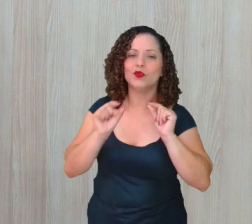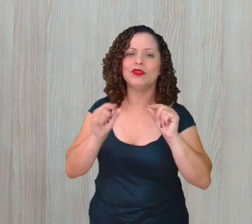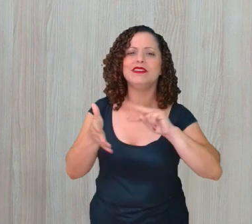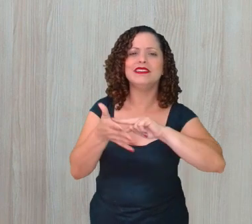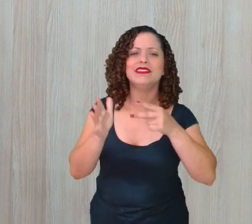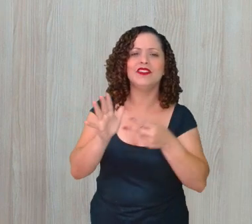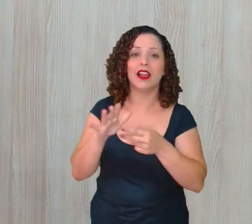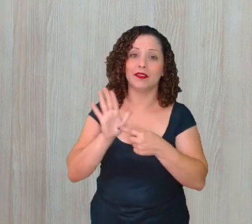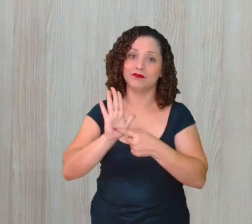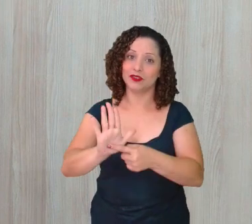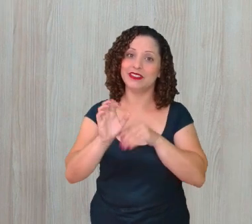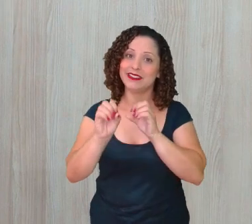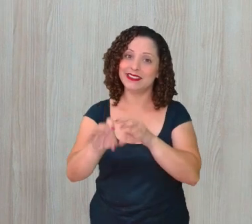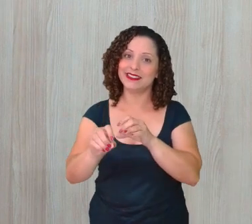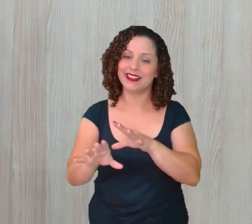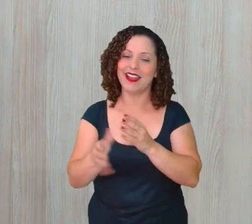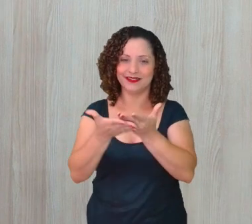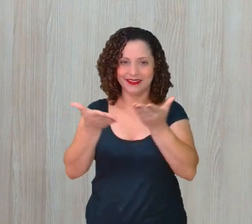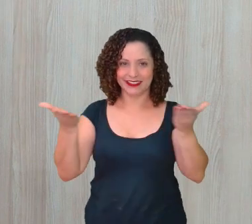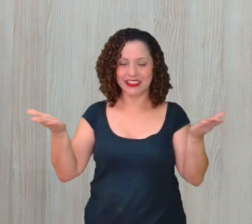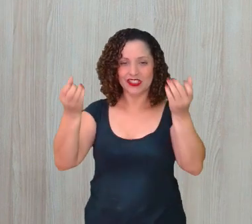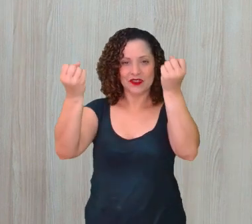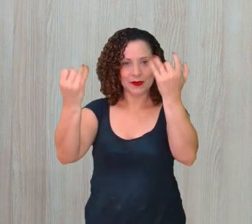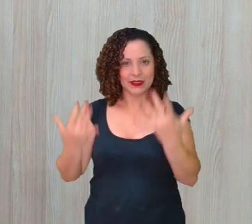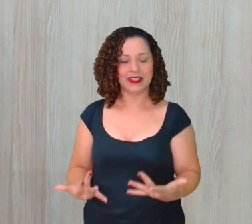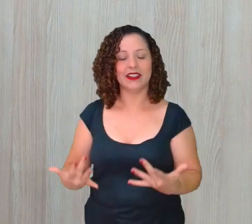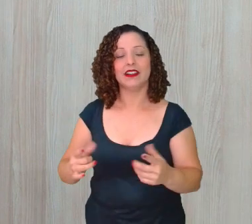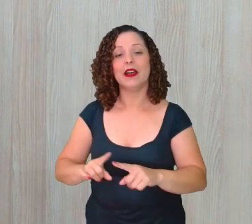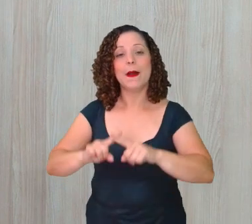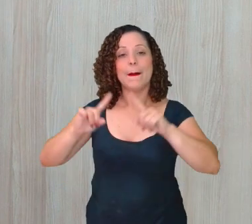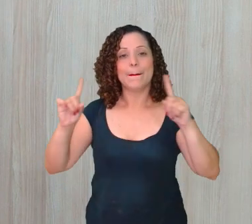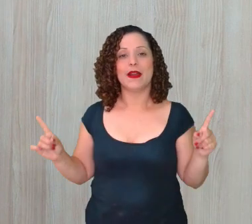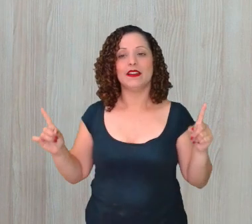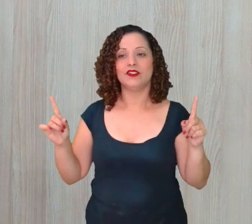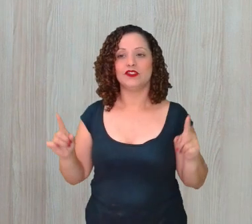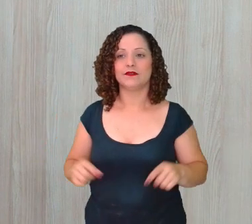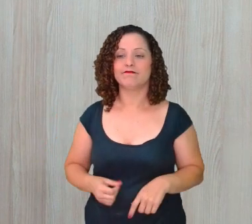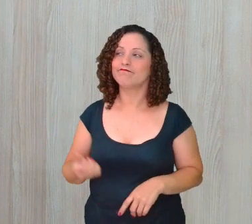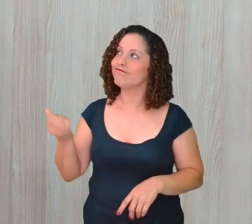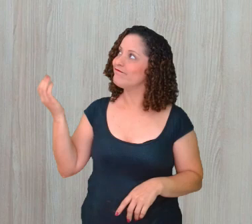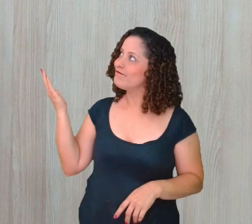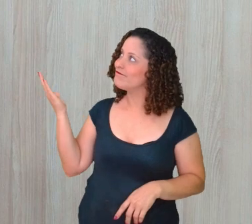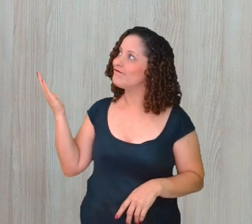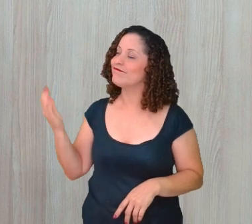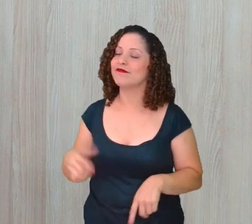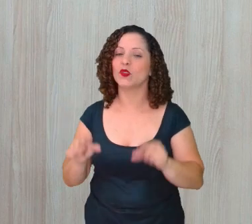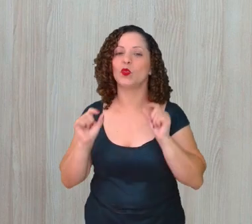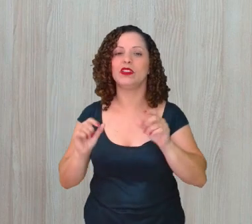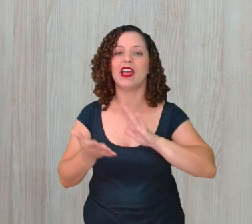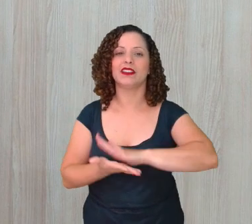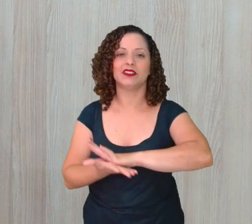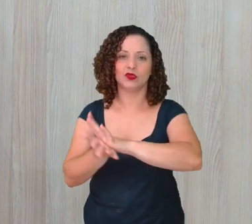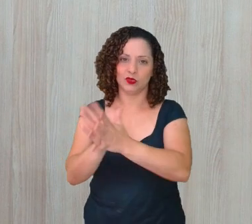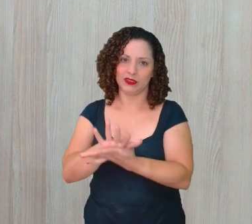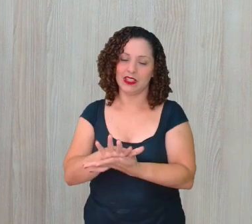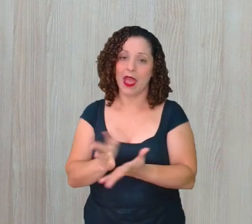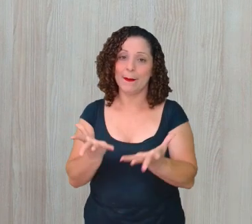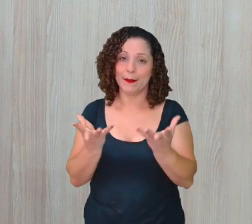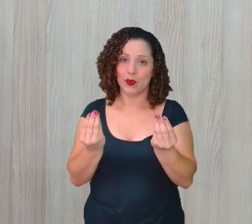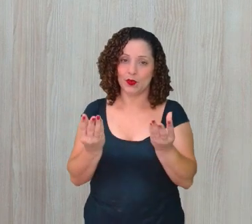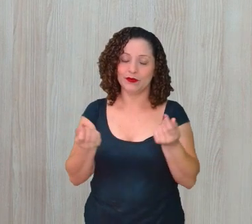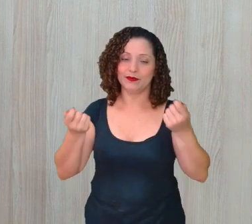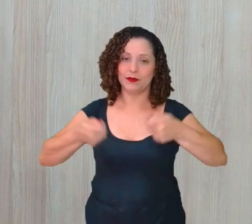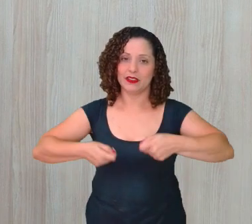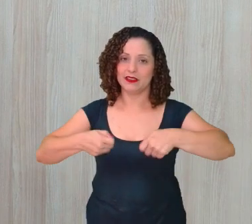nosso povo, né, por falar bonito, né, explicar as coisas, mas aí o efeito da devastação é grande, então a gente precisa dar